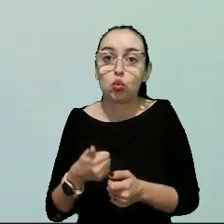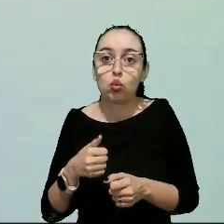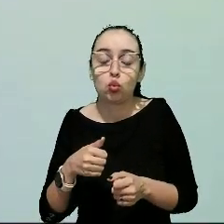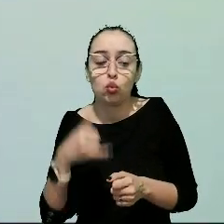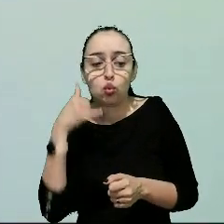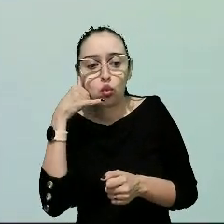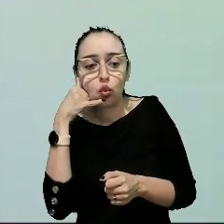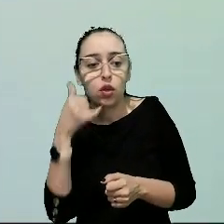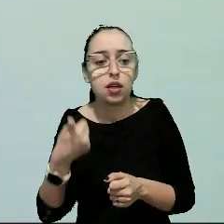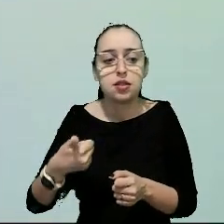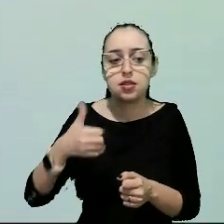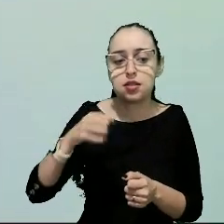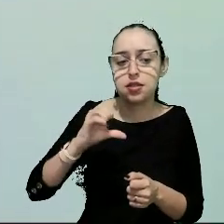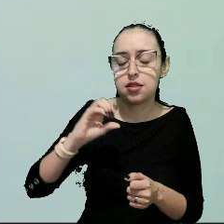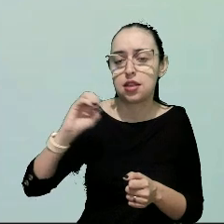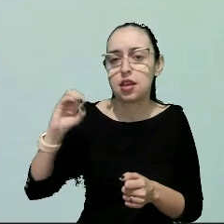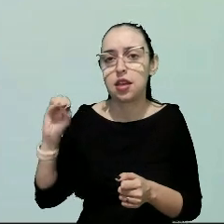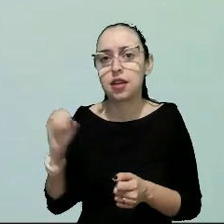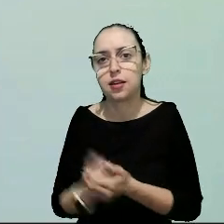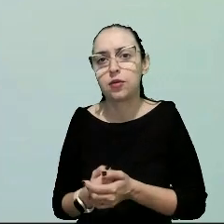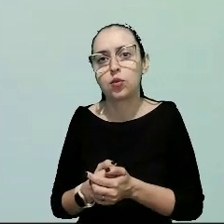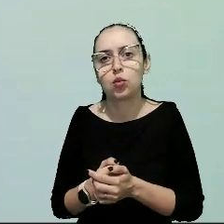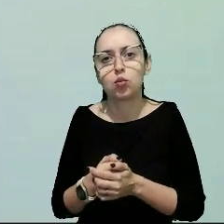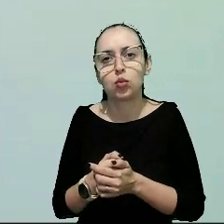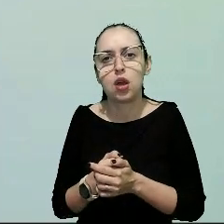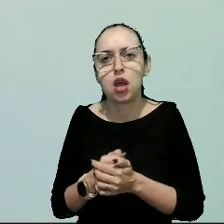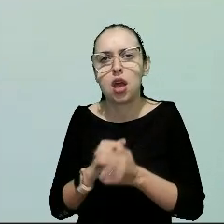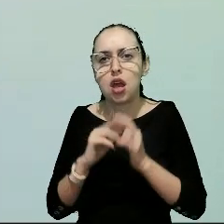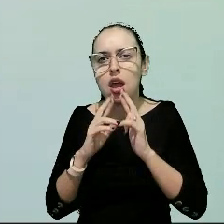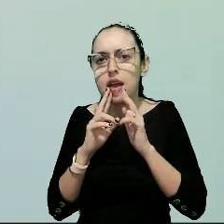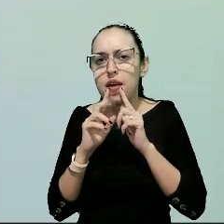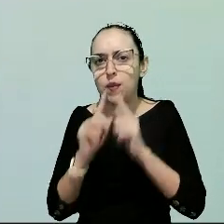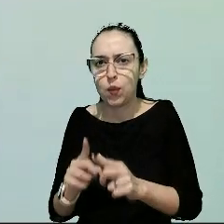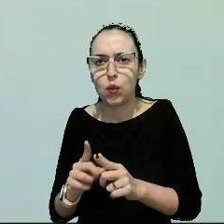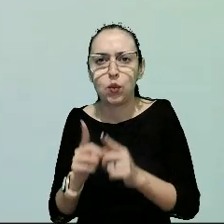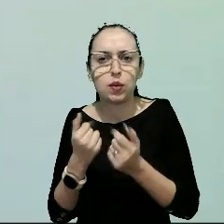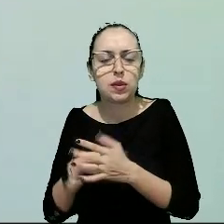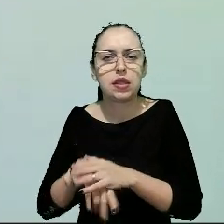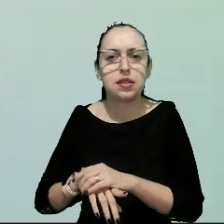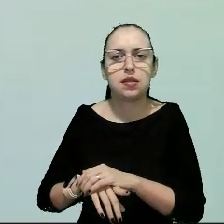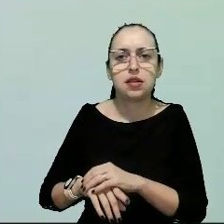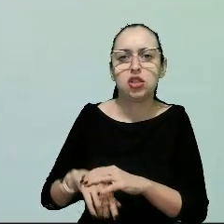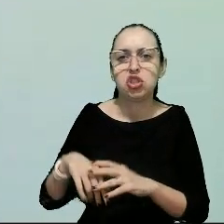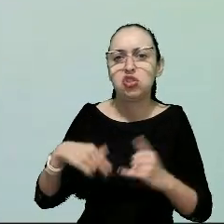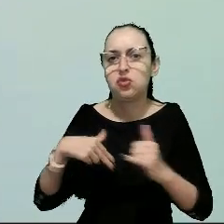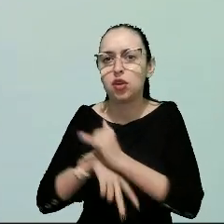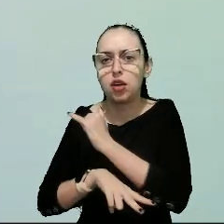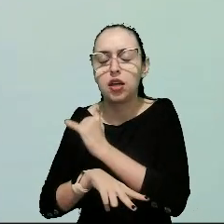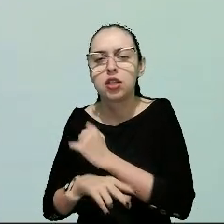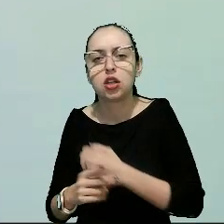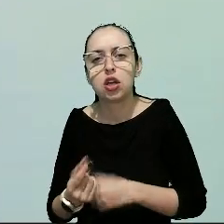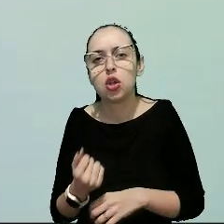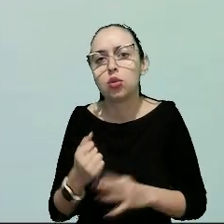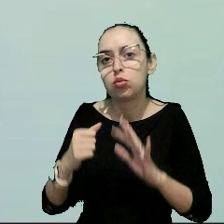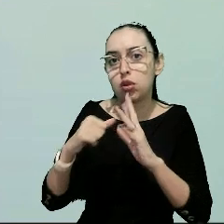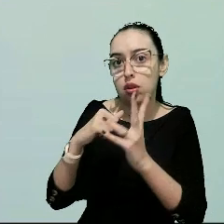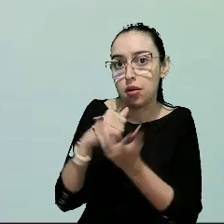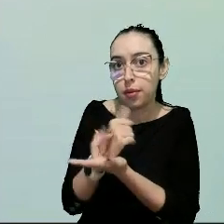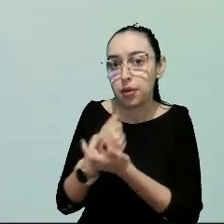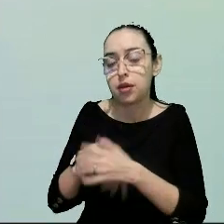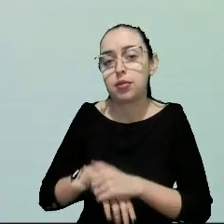O Disque 100, que é o canal de denúncia dessas violências, durante a